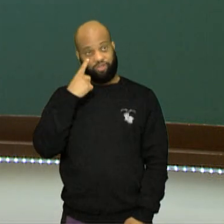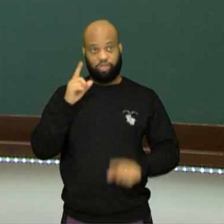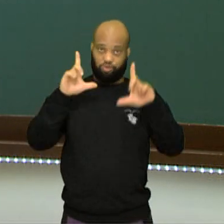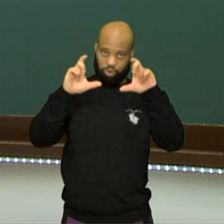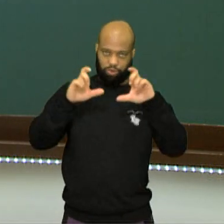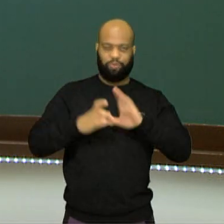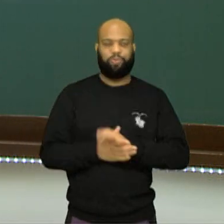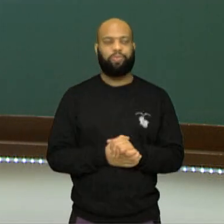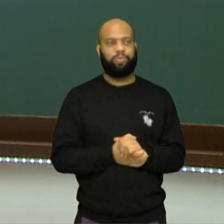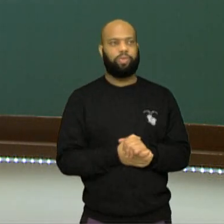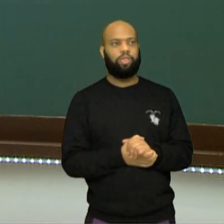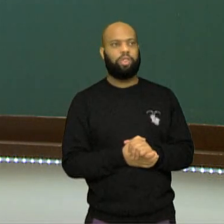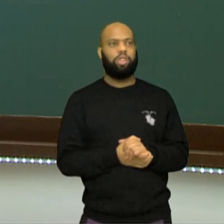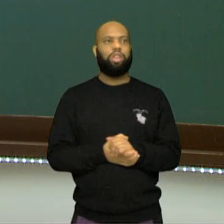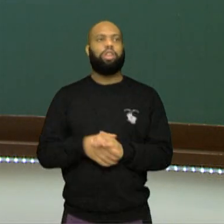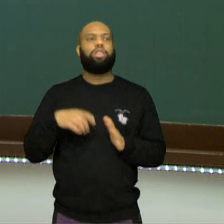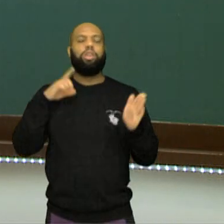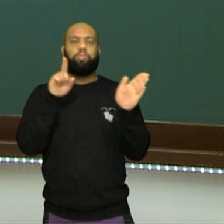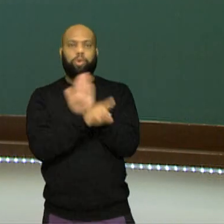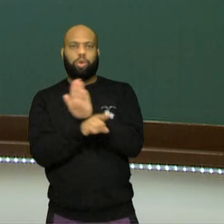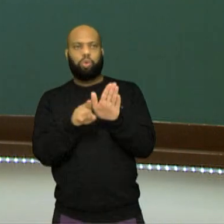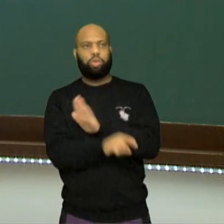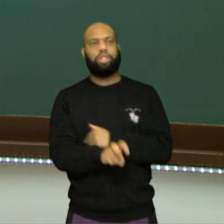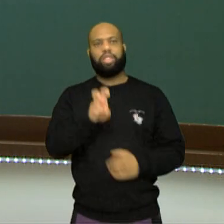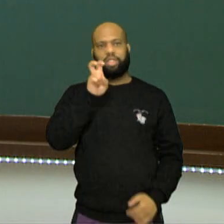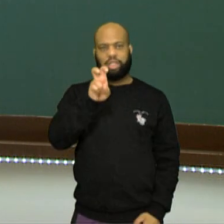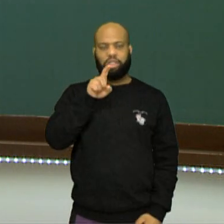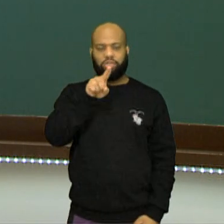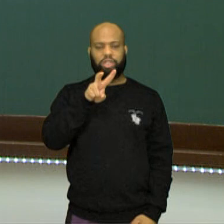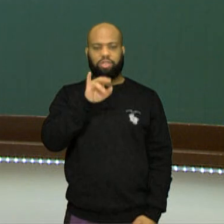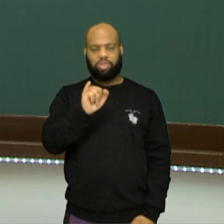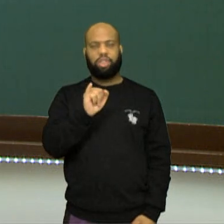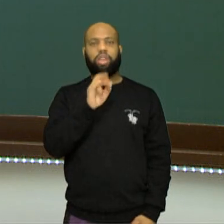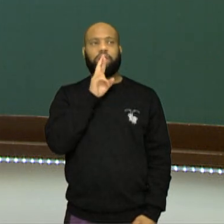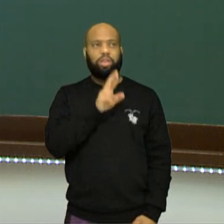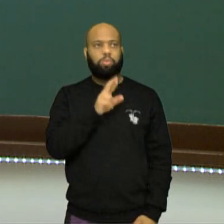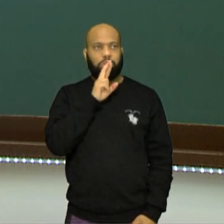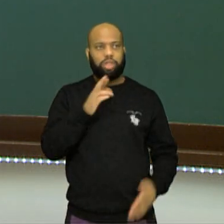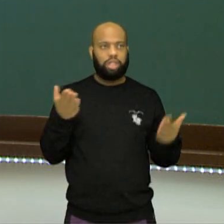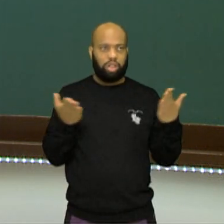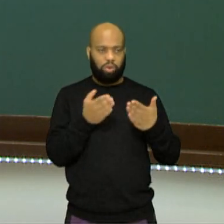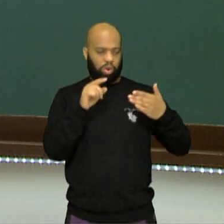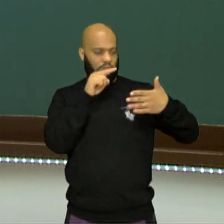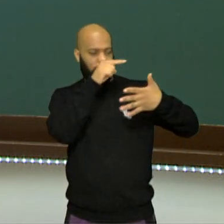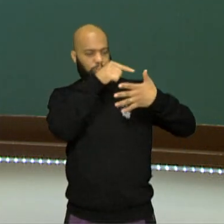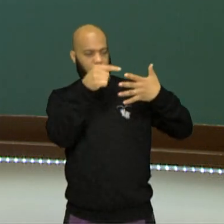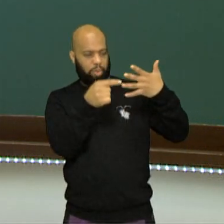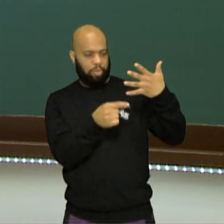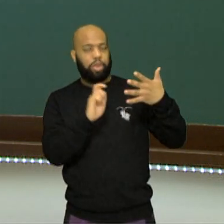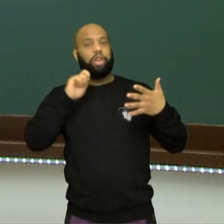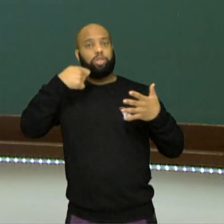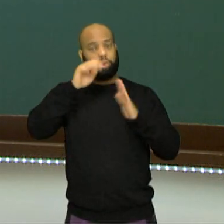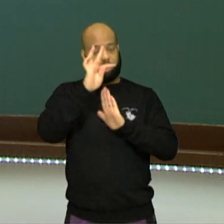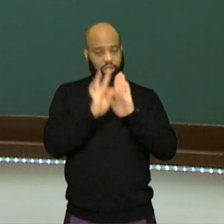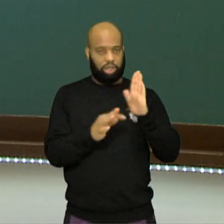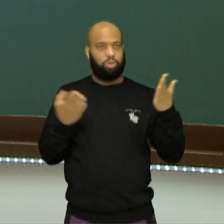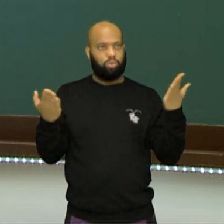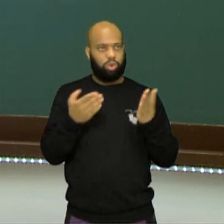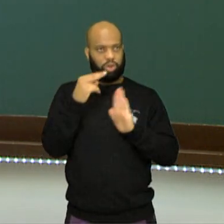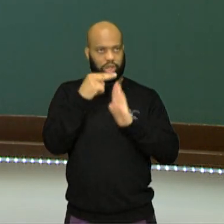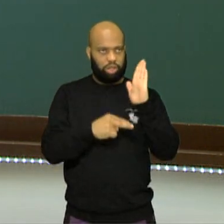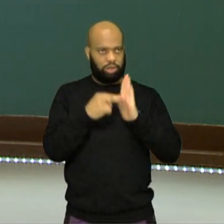Beleza, então. 5 perguntinhas aqui para que vocês respondam sobre o texto que a gente acabou de ler, tá